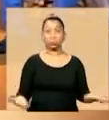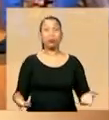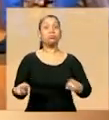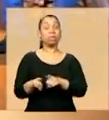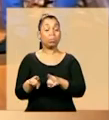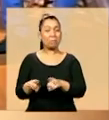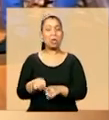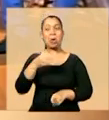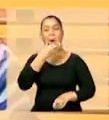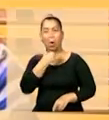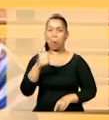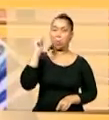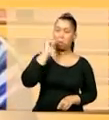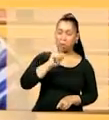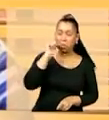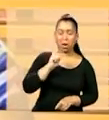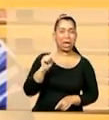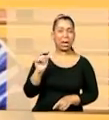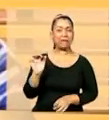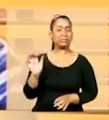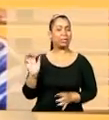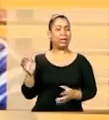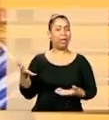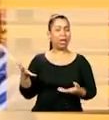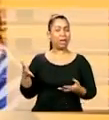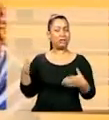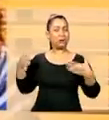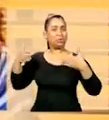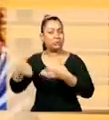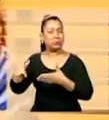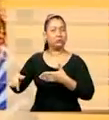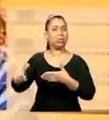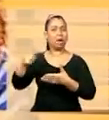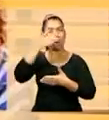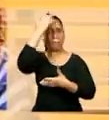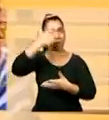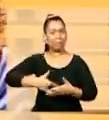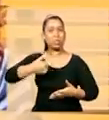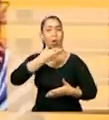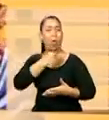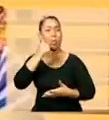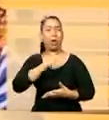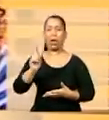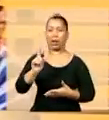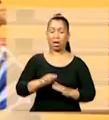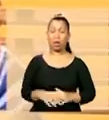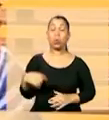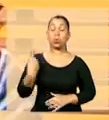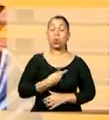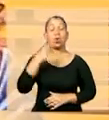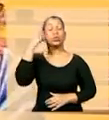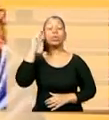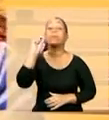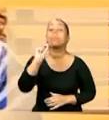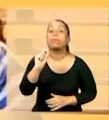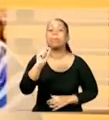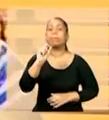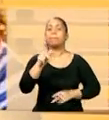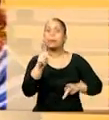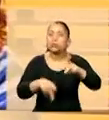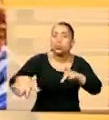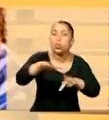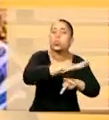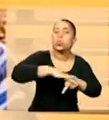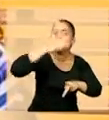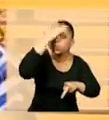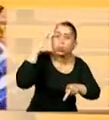Aí, pensando em homens e mulheres, ela não está diretamente ligada com o gênero, né? Nós temos que pensar numa população onde